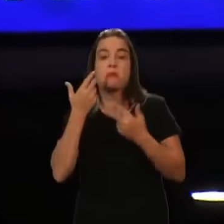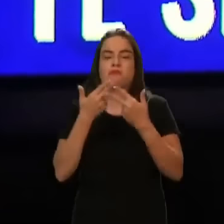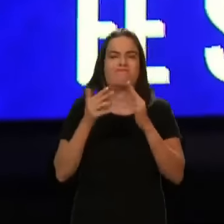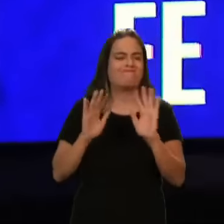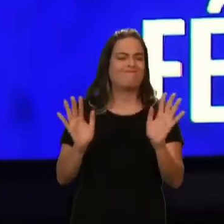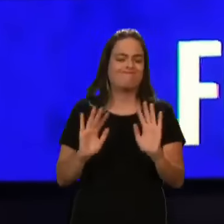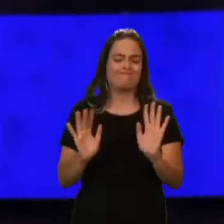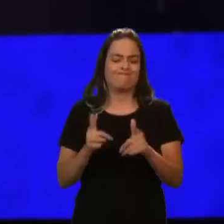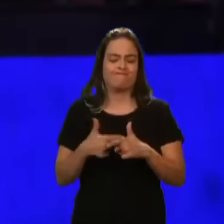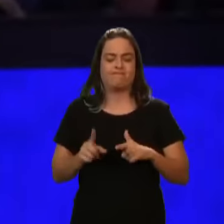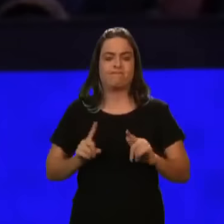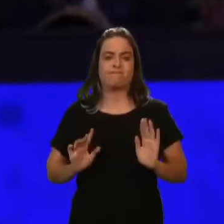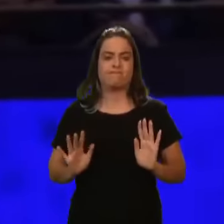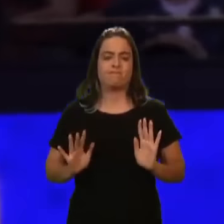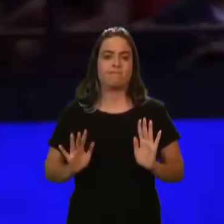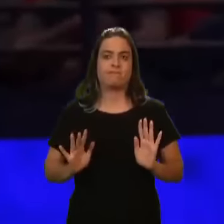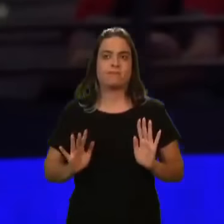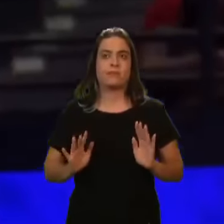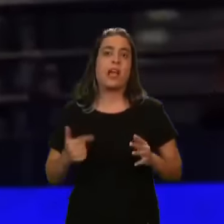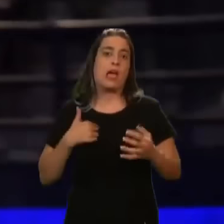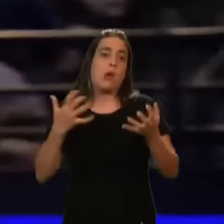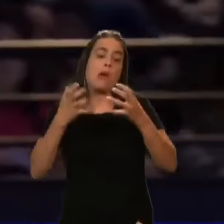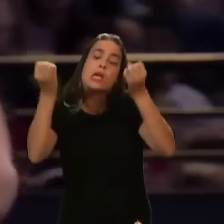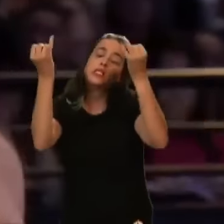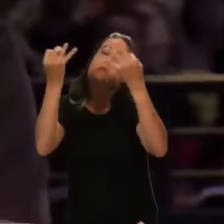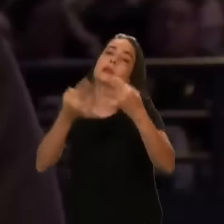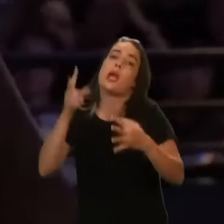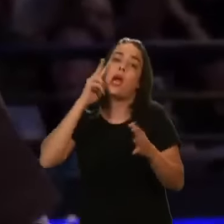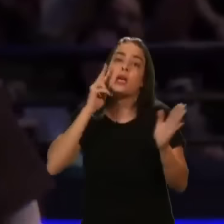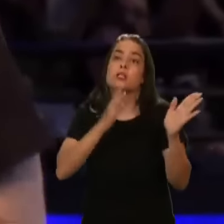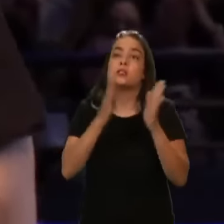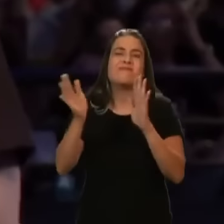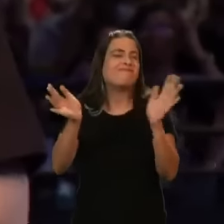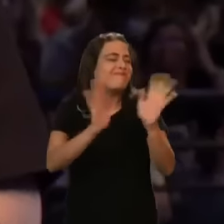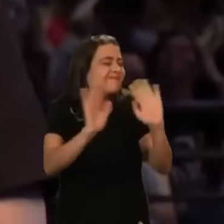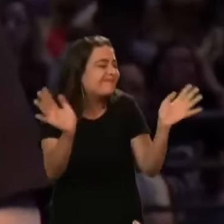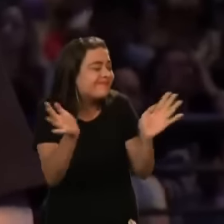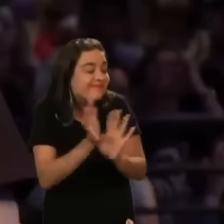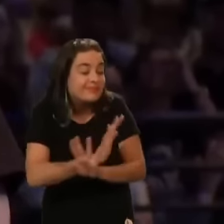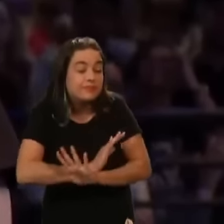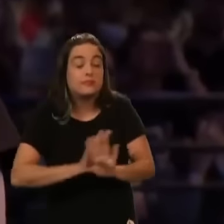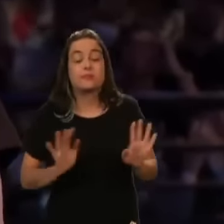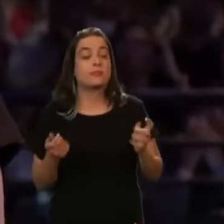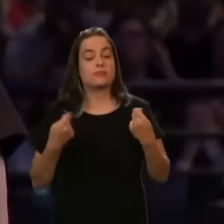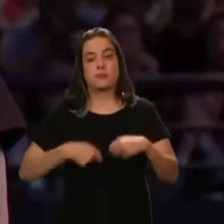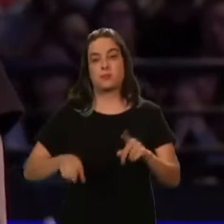Não. Ai, não, deixa eu te contar, pastor. Não quero ouvir.